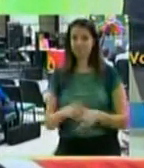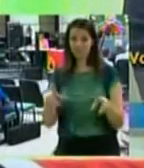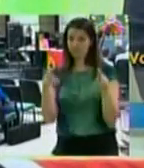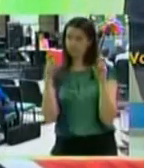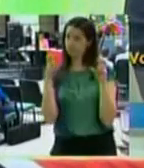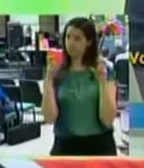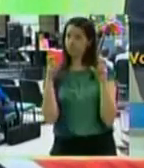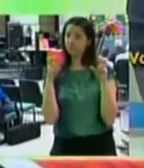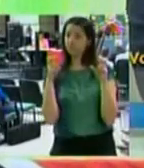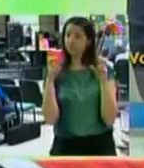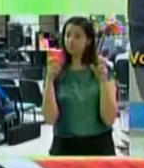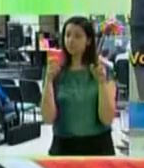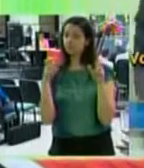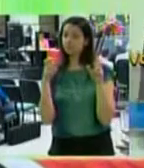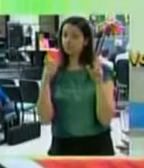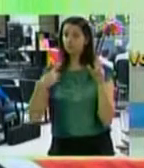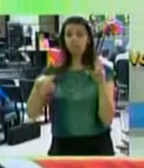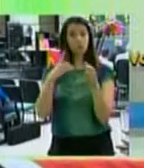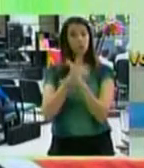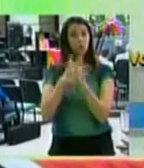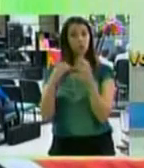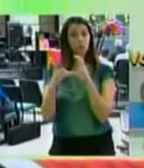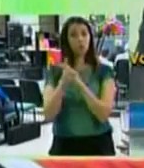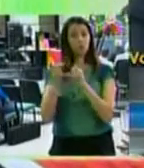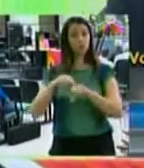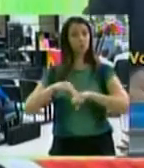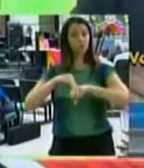Perceberam? Estamos em um culto de missão.